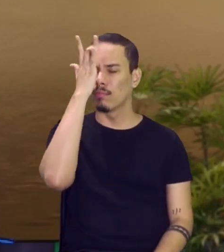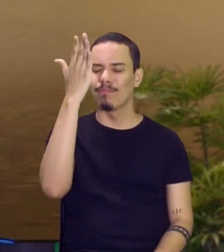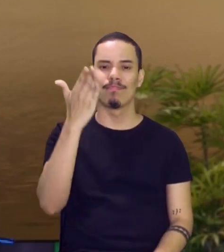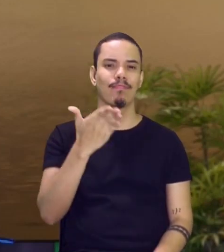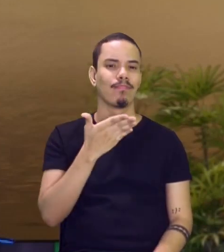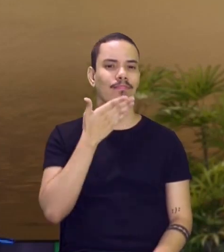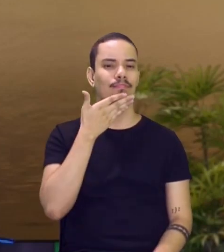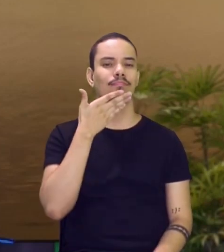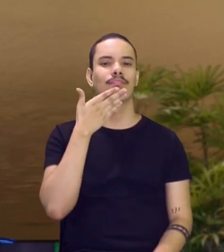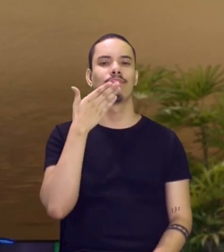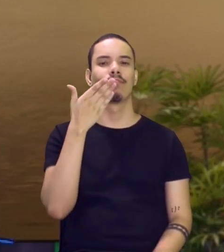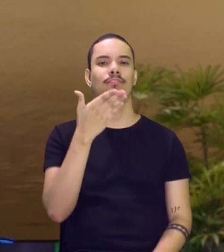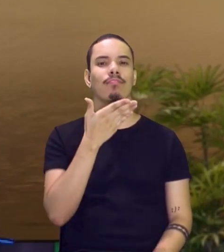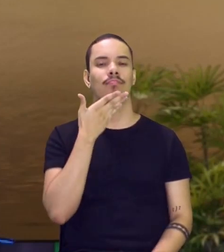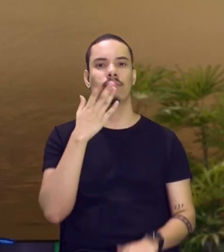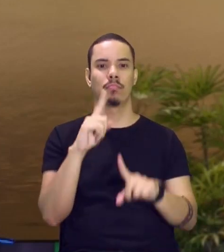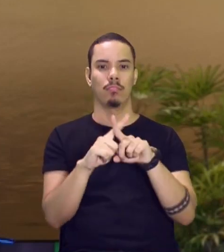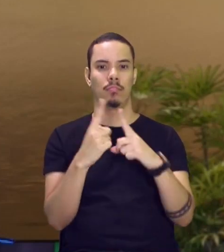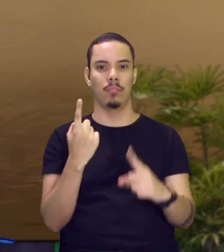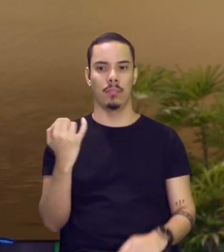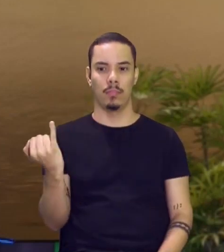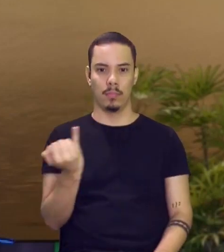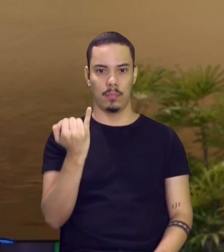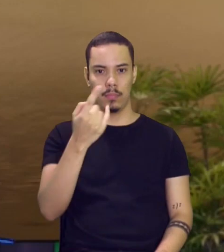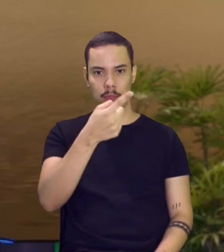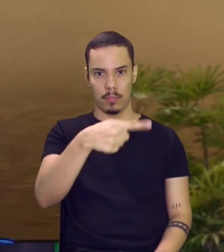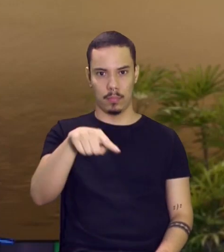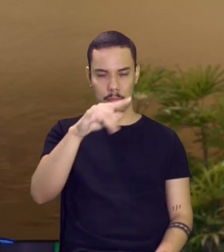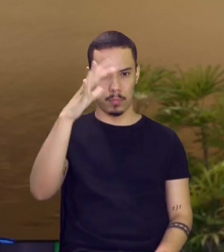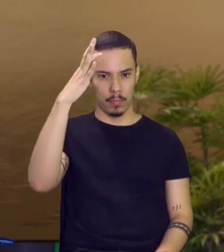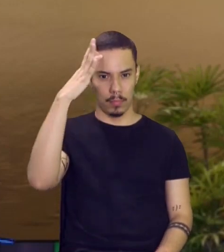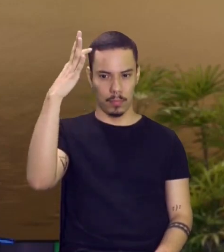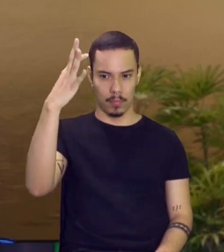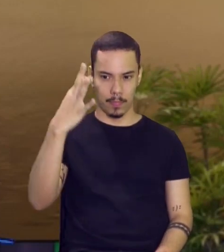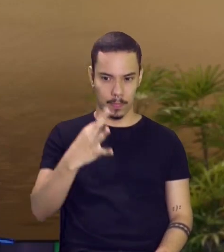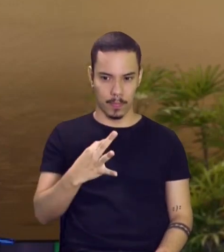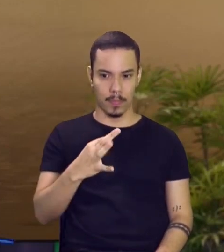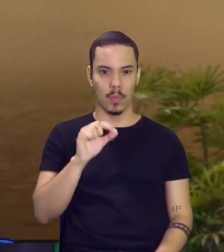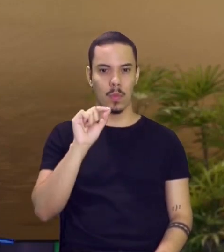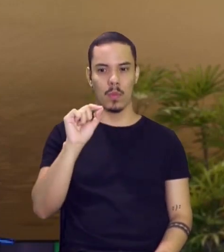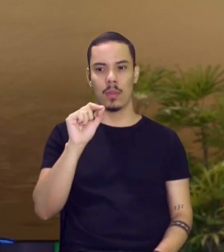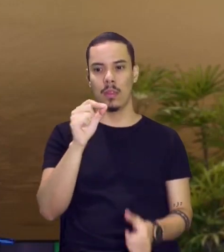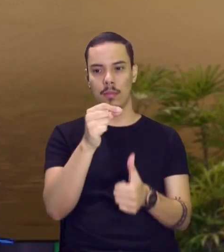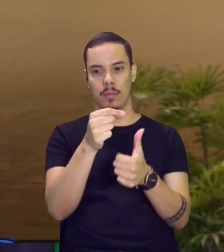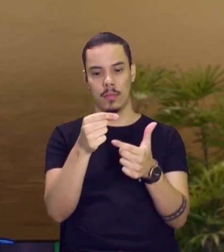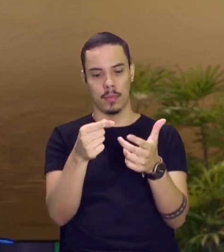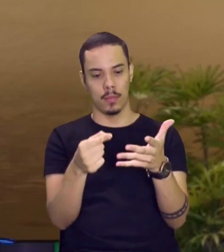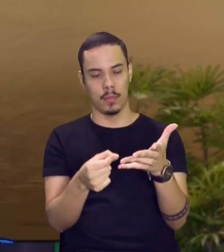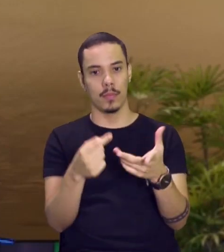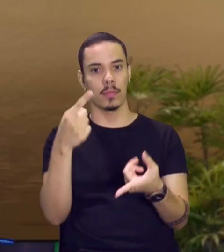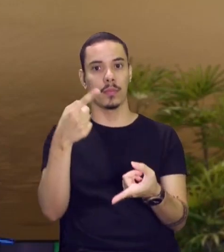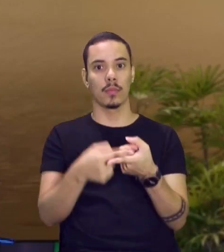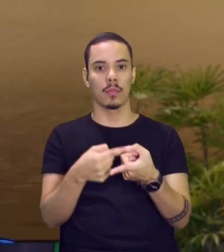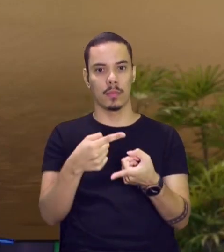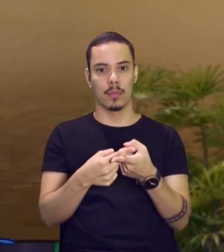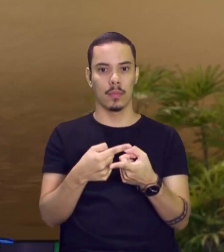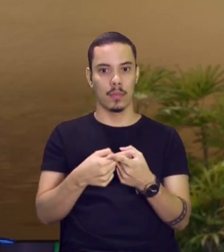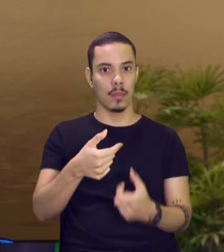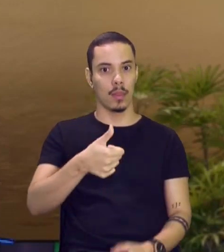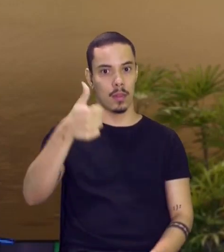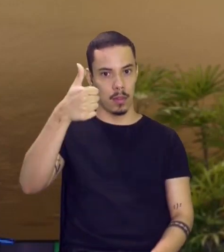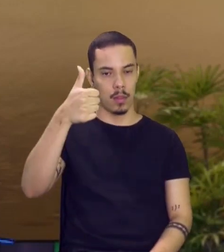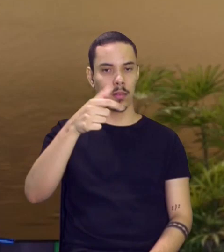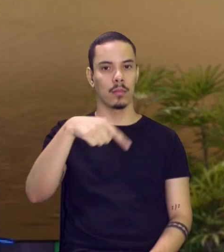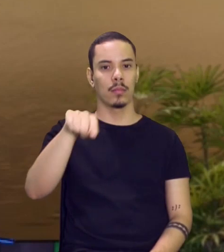tá? Mas é importante você entender esses fatores. Por quê? Primeiramente, para